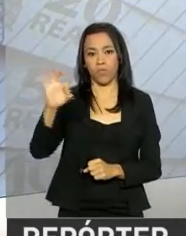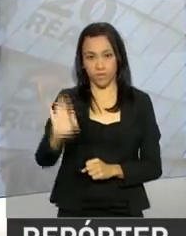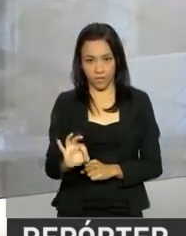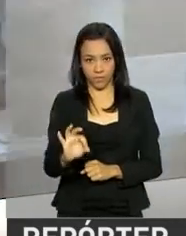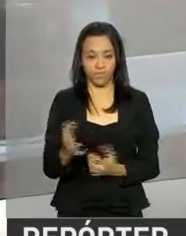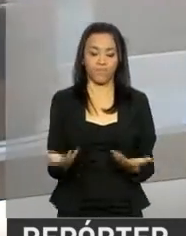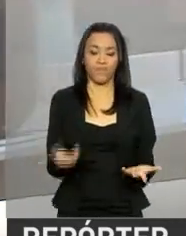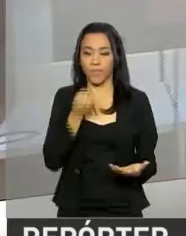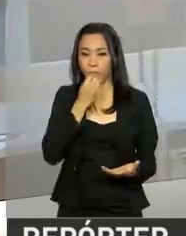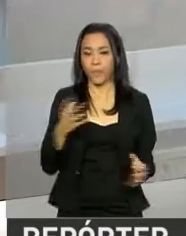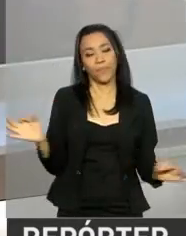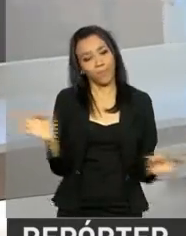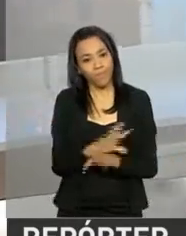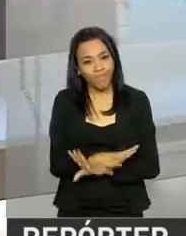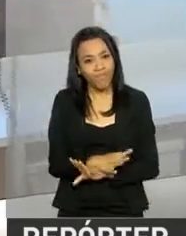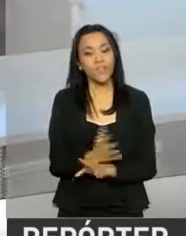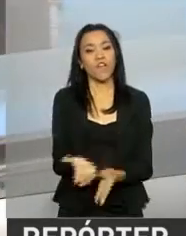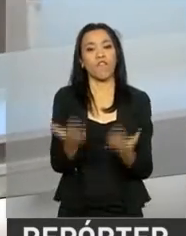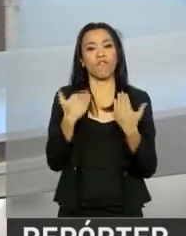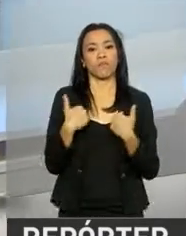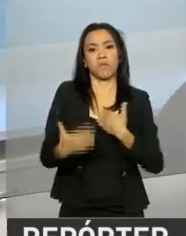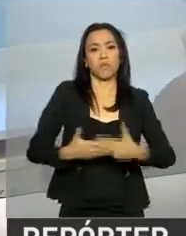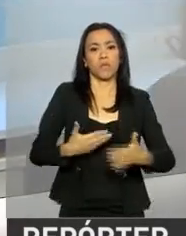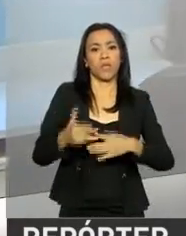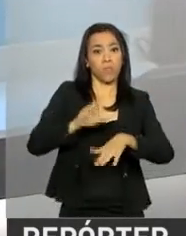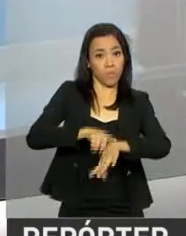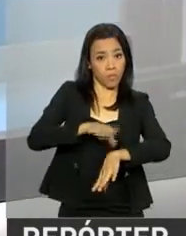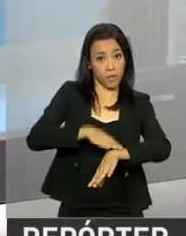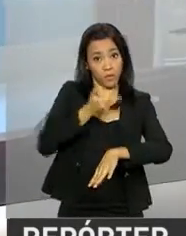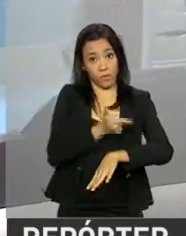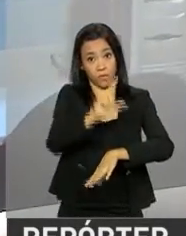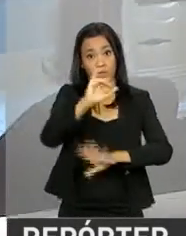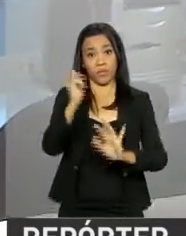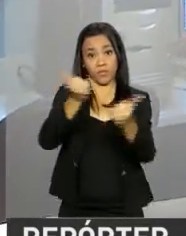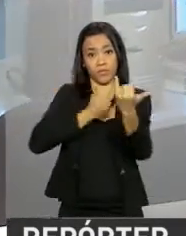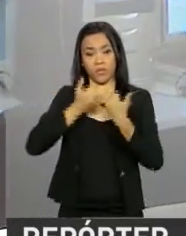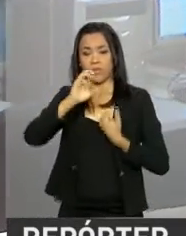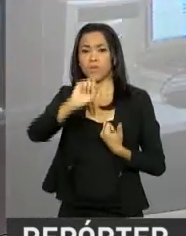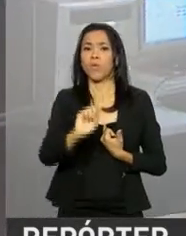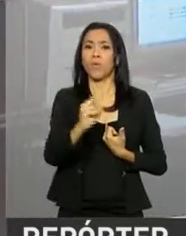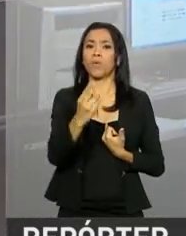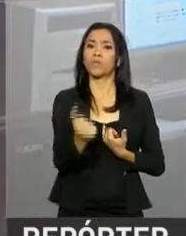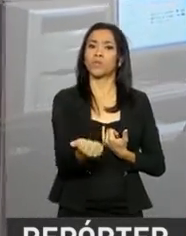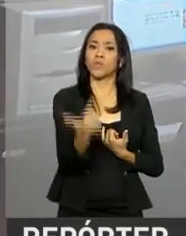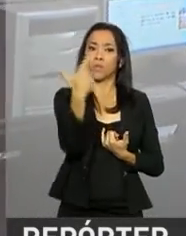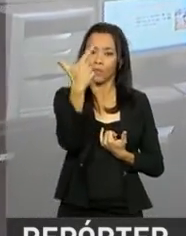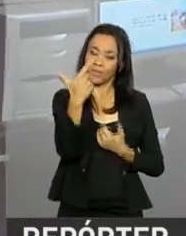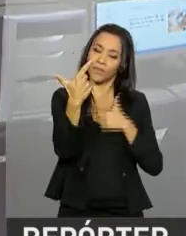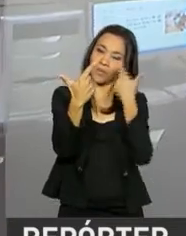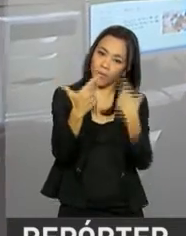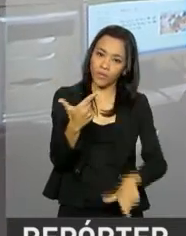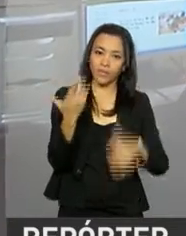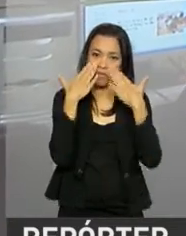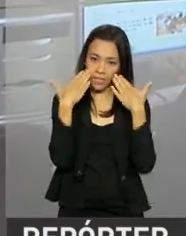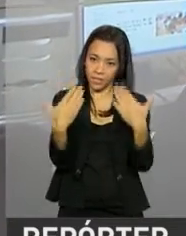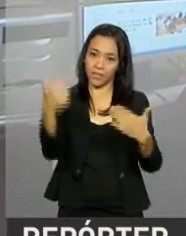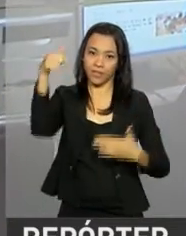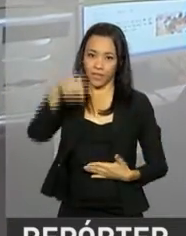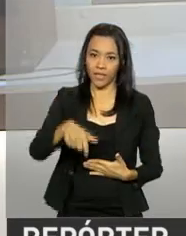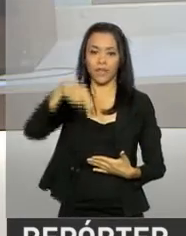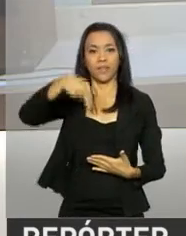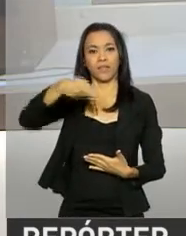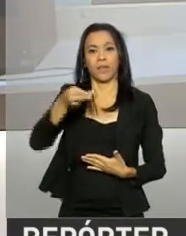bom e nós ficamos por aqui podemos voltar a qualquer momento com outras informações ou ao meio-dia na próxima edição do repórter